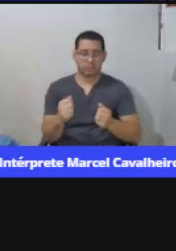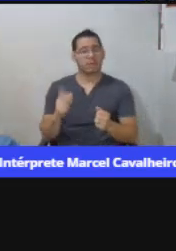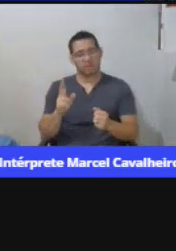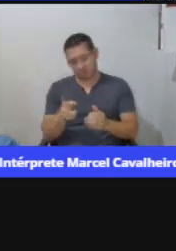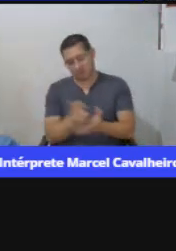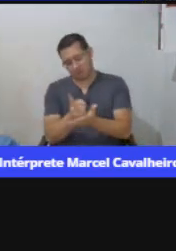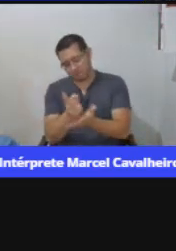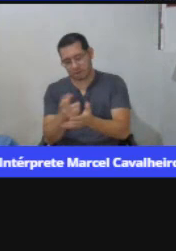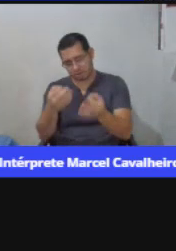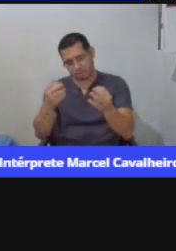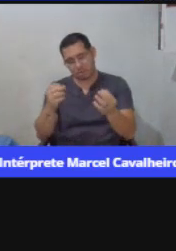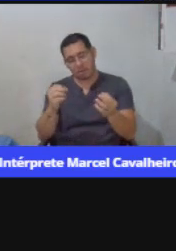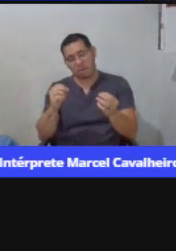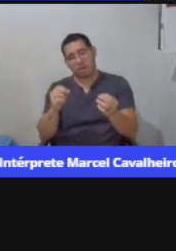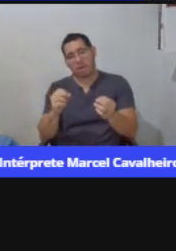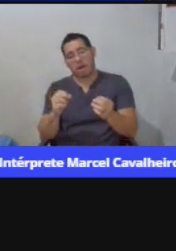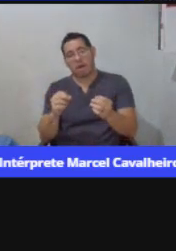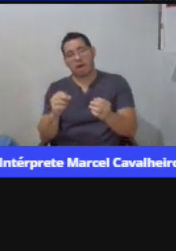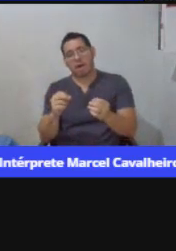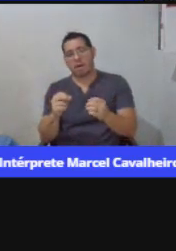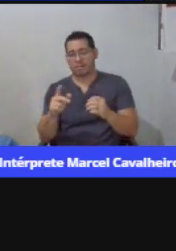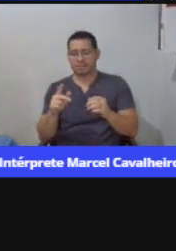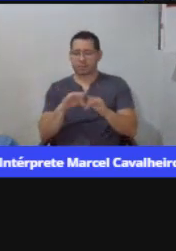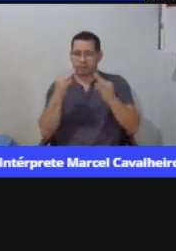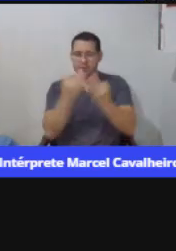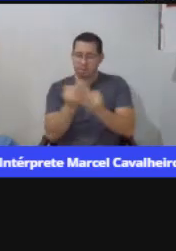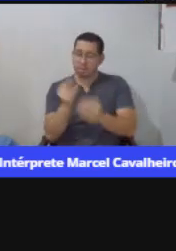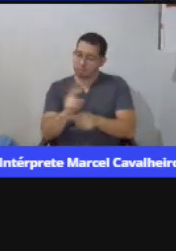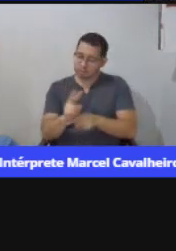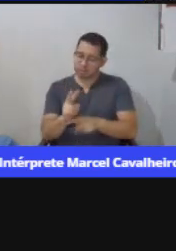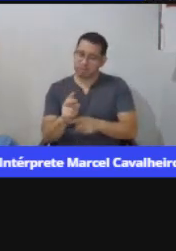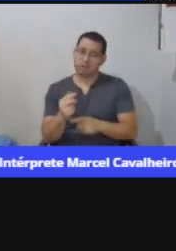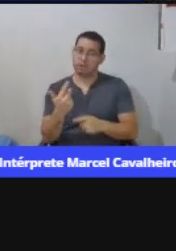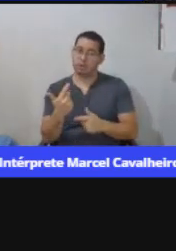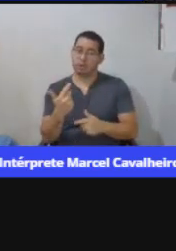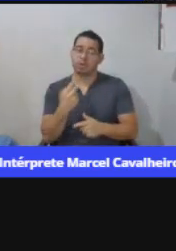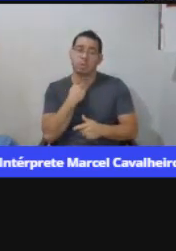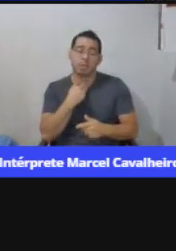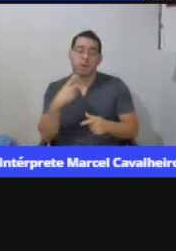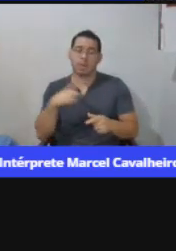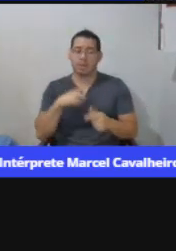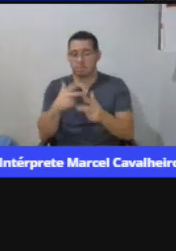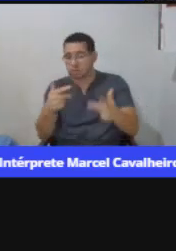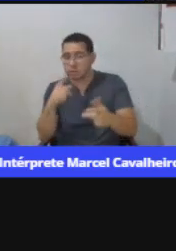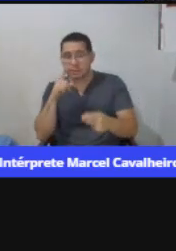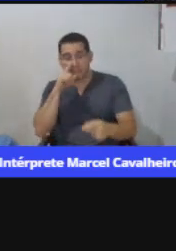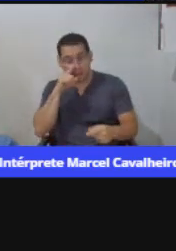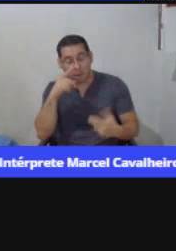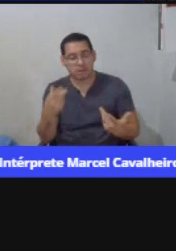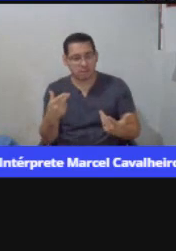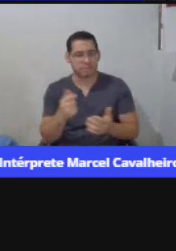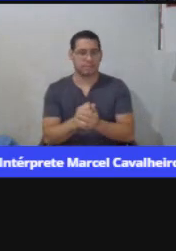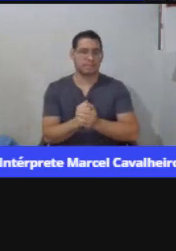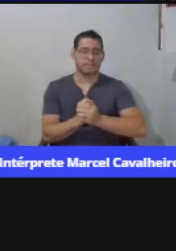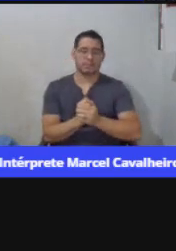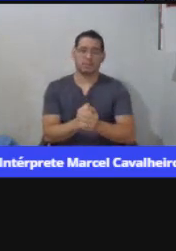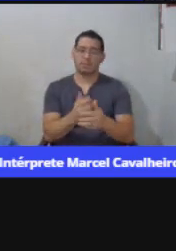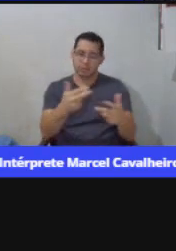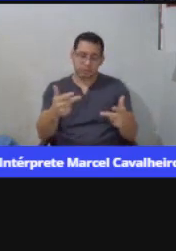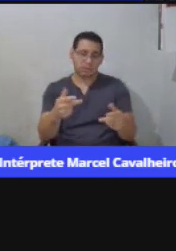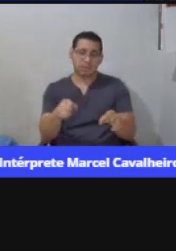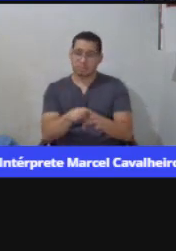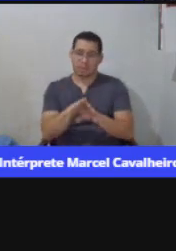de utilização de materiais que não sejam perigosos para a criança, é algo que seja acessível